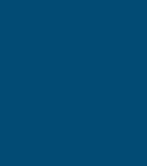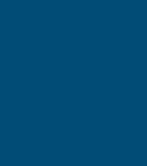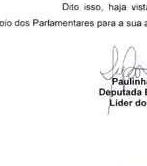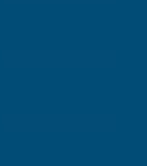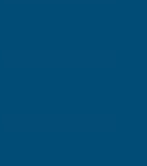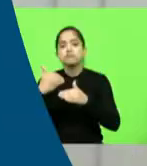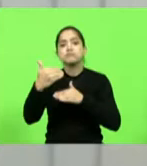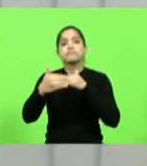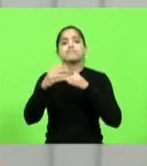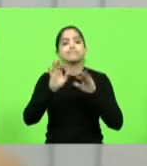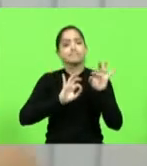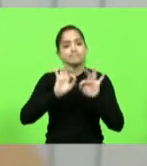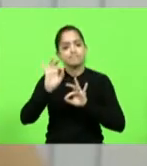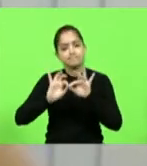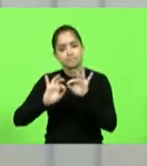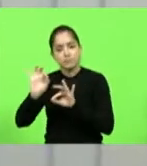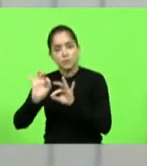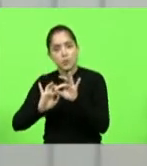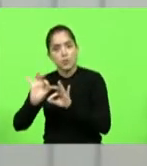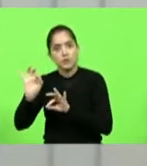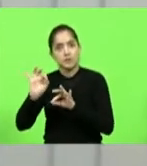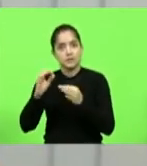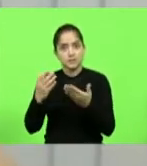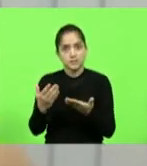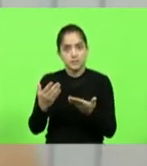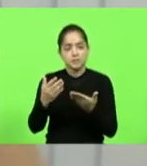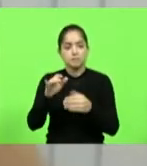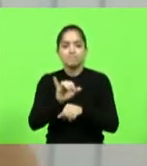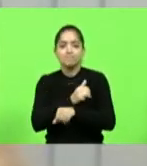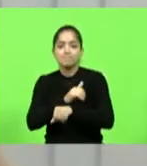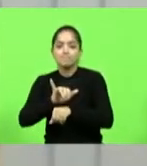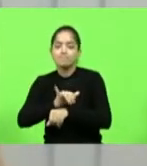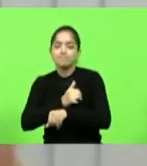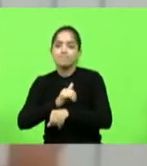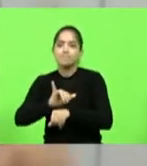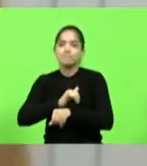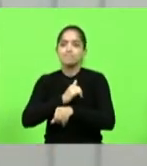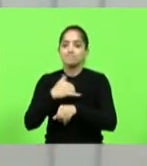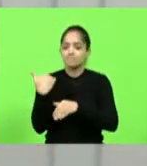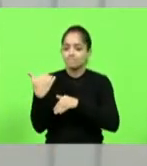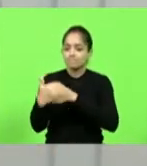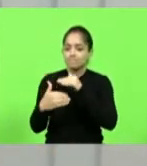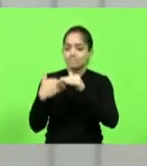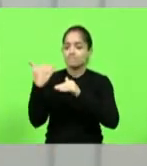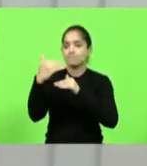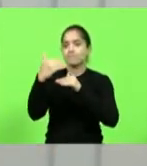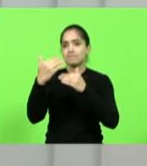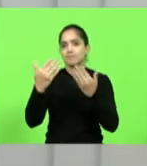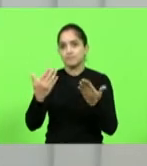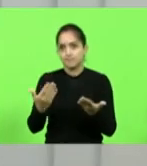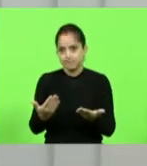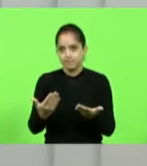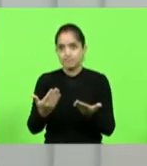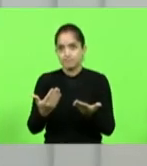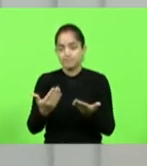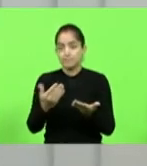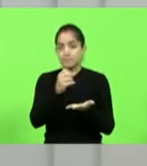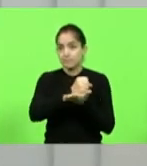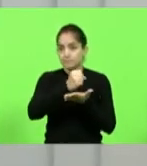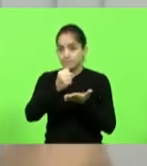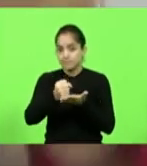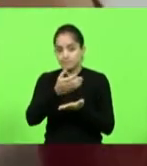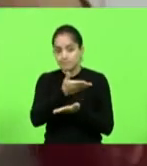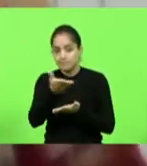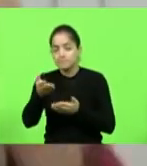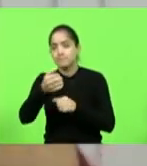A representante da Secretaria de Estado da Educação garantiu durante o debate que o governo catarinense já